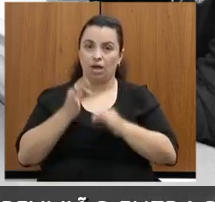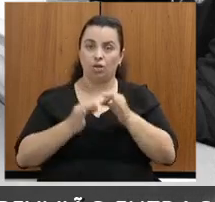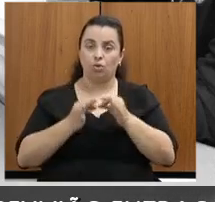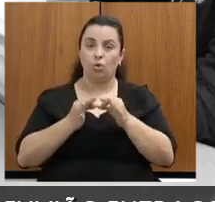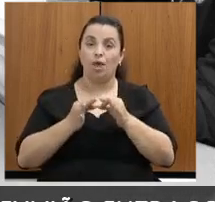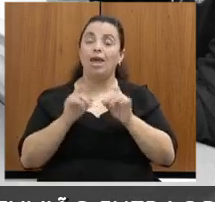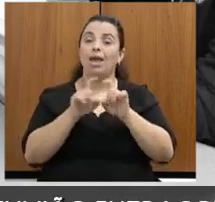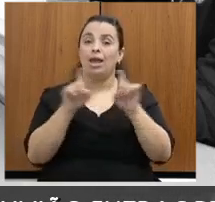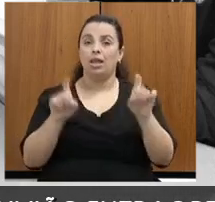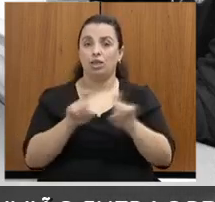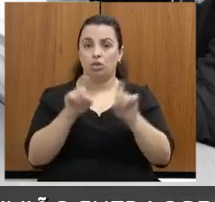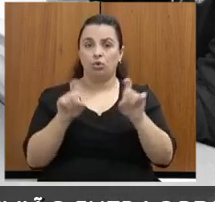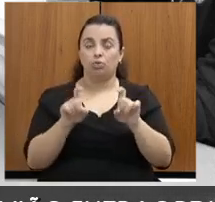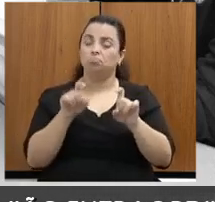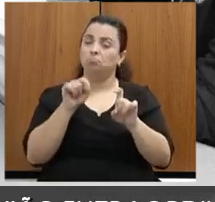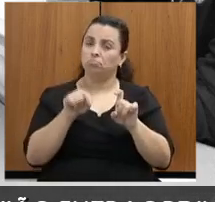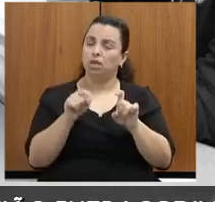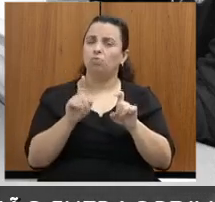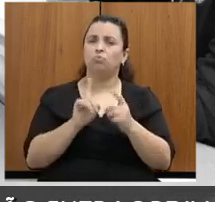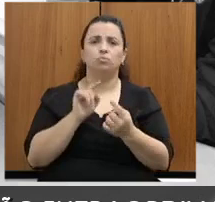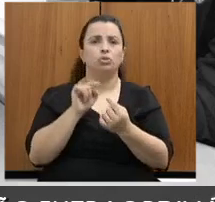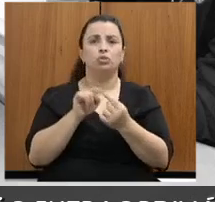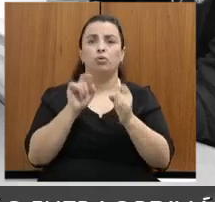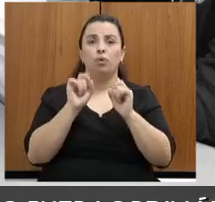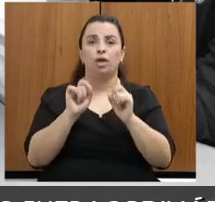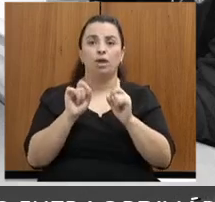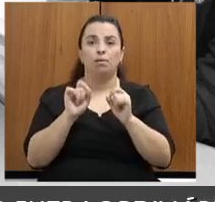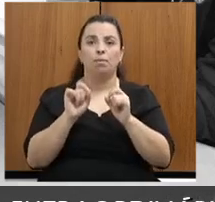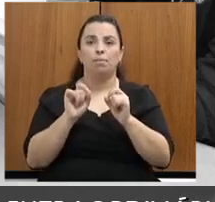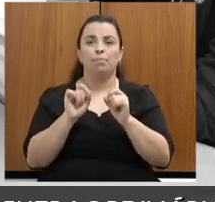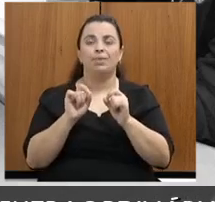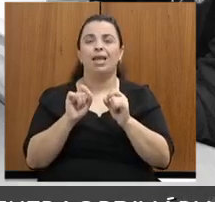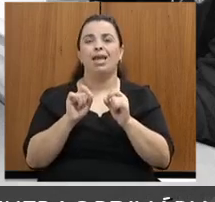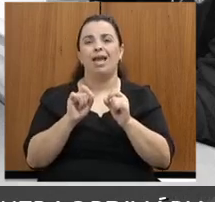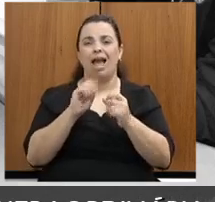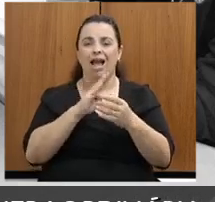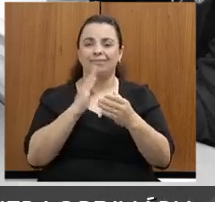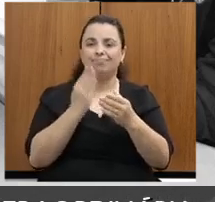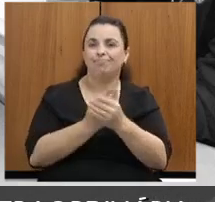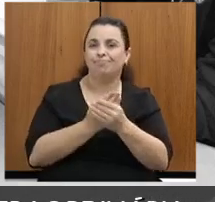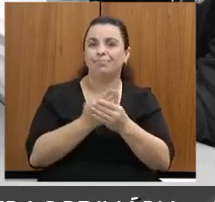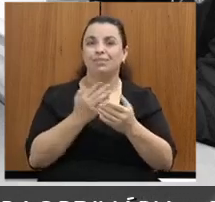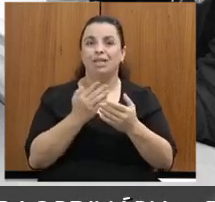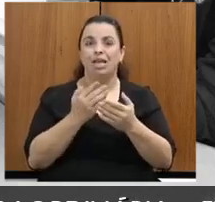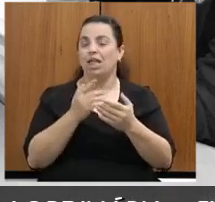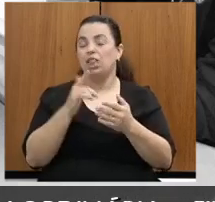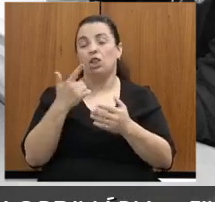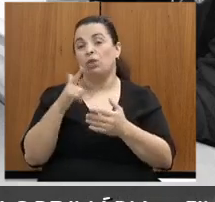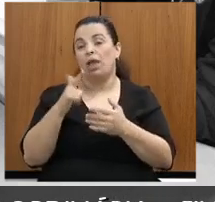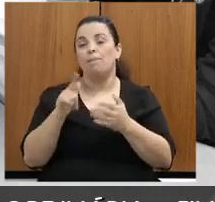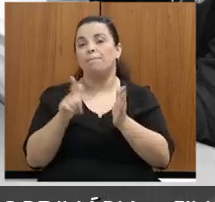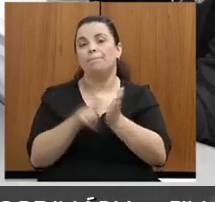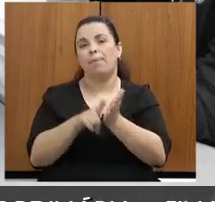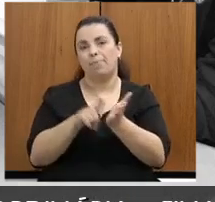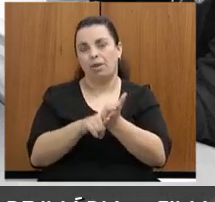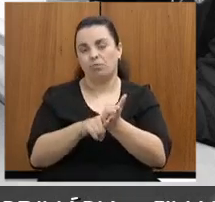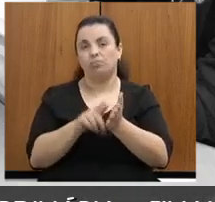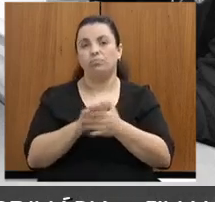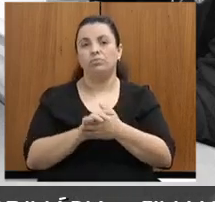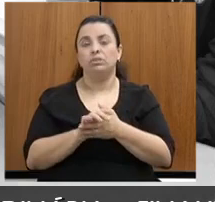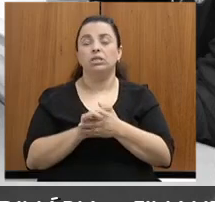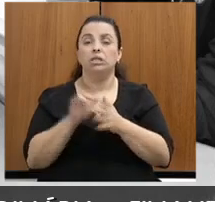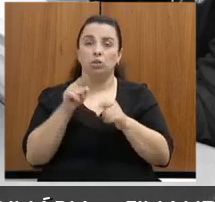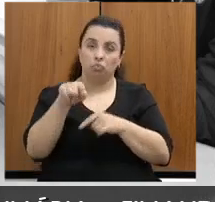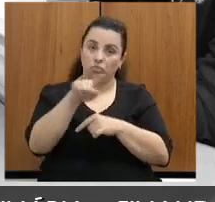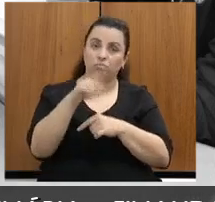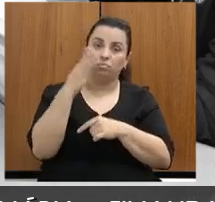procedimento sem papel inquéritos em papel nós então como sabem o baixinho